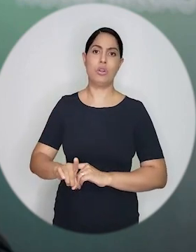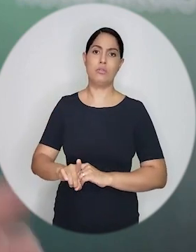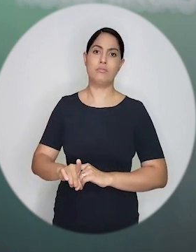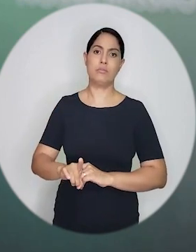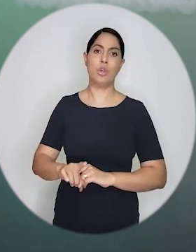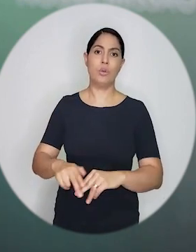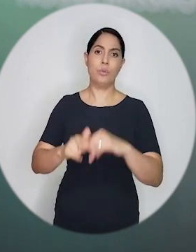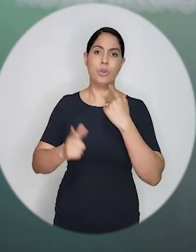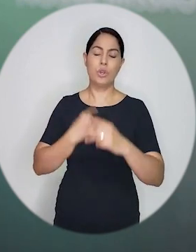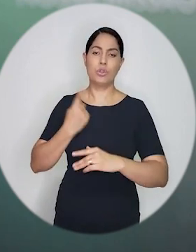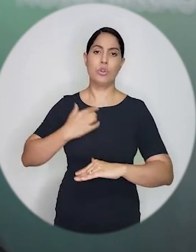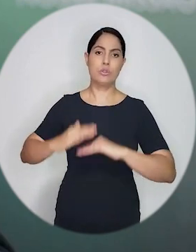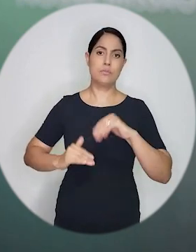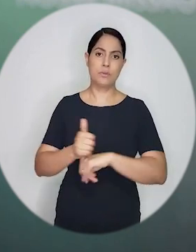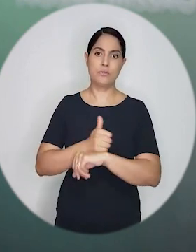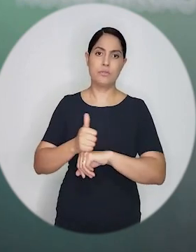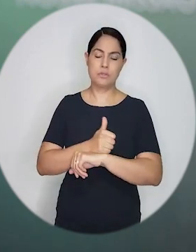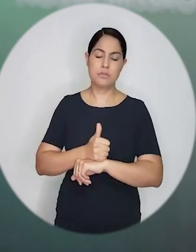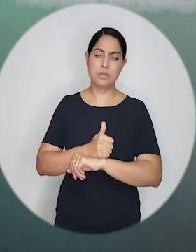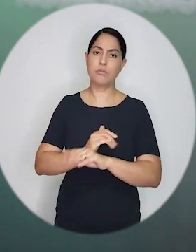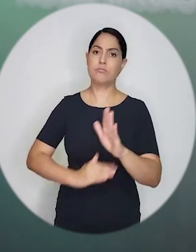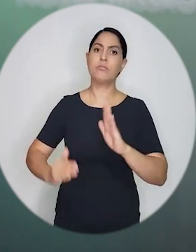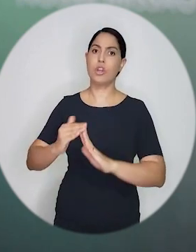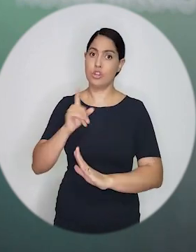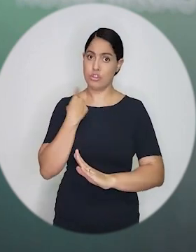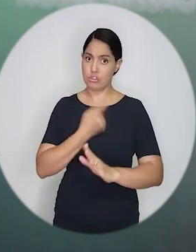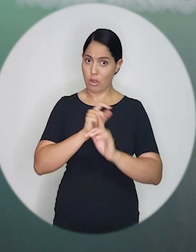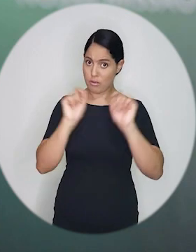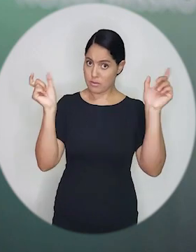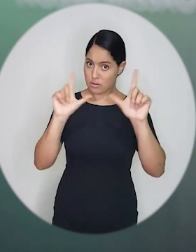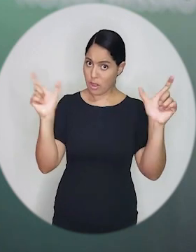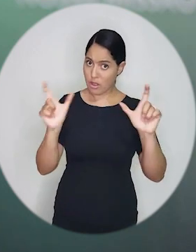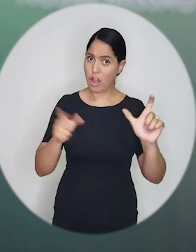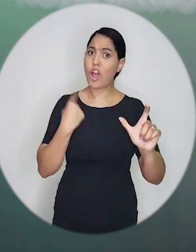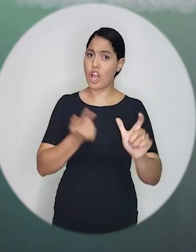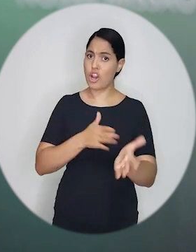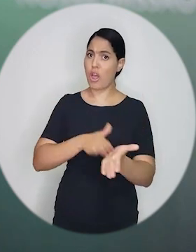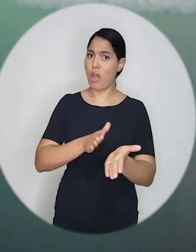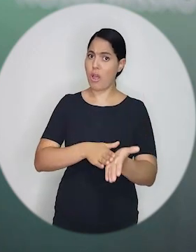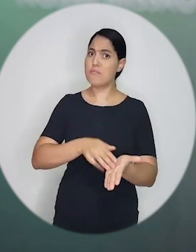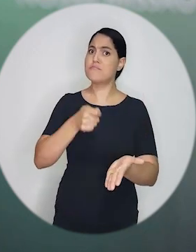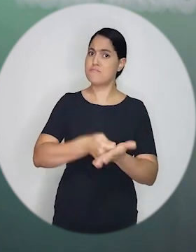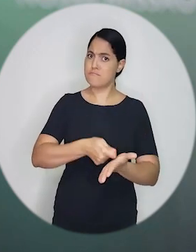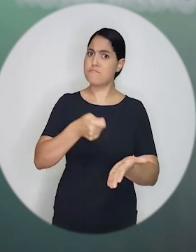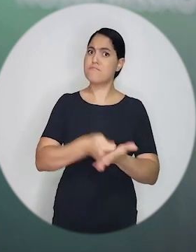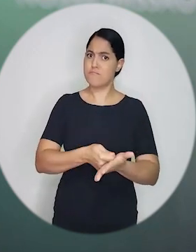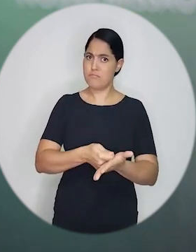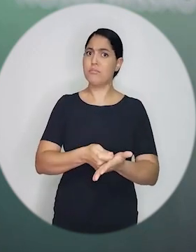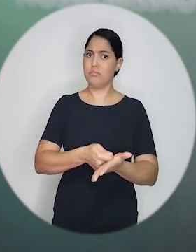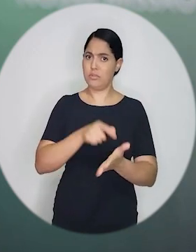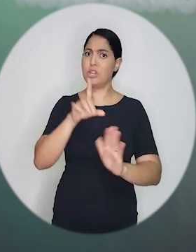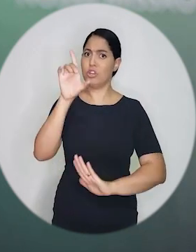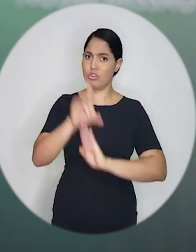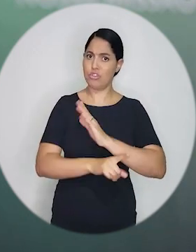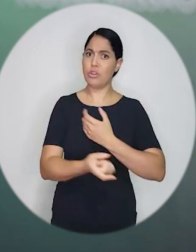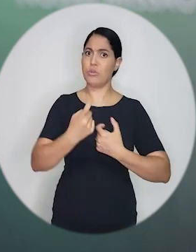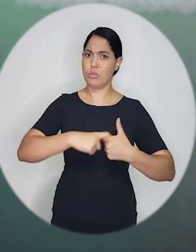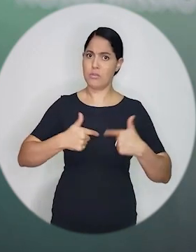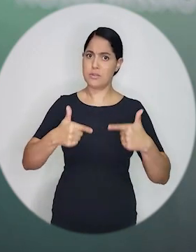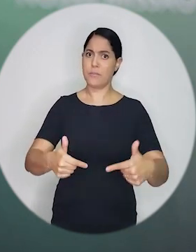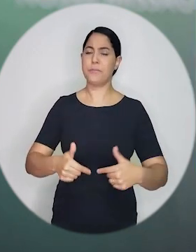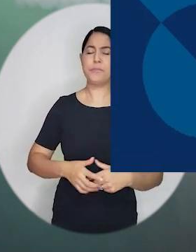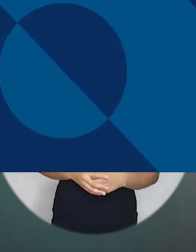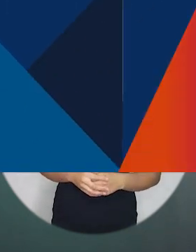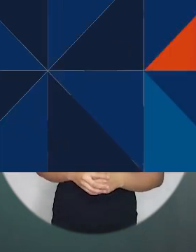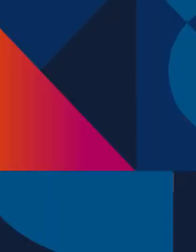ao nosso direito de pleno exercício profissional. Estamos atentos e atuando vigorosamente para restabelecer